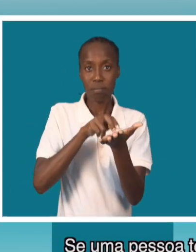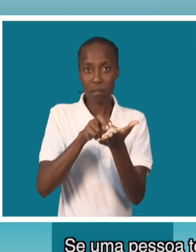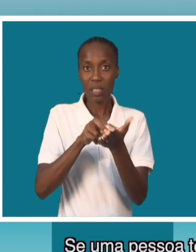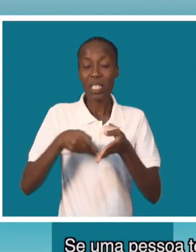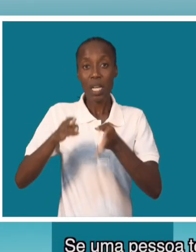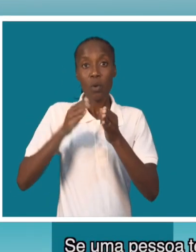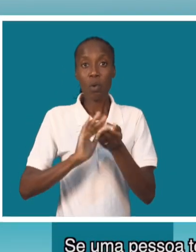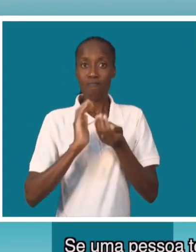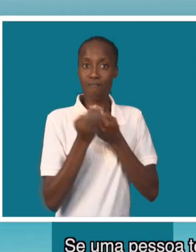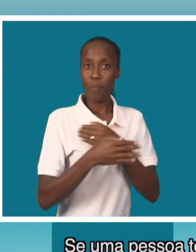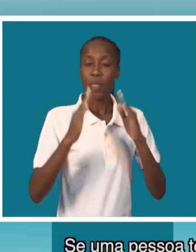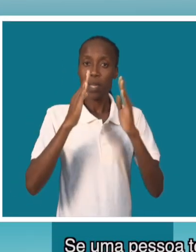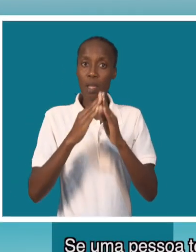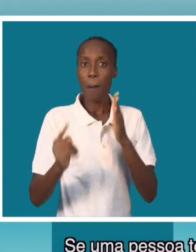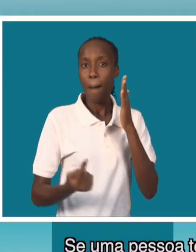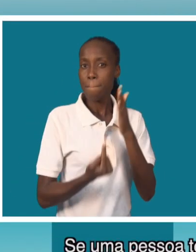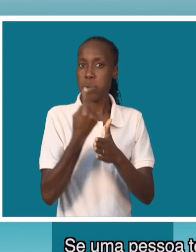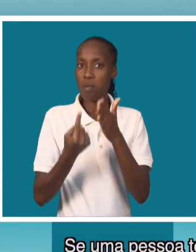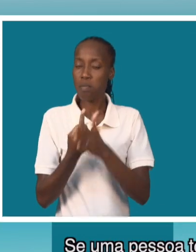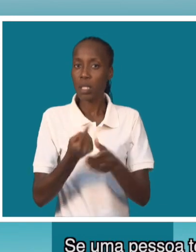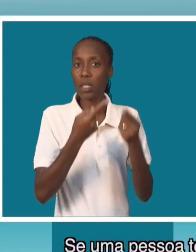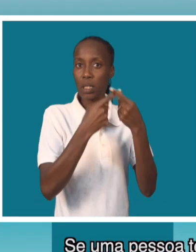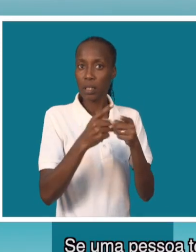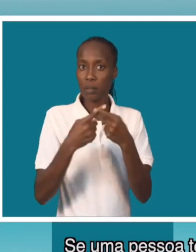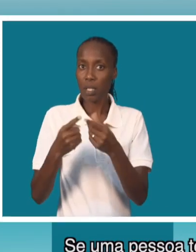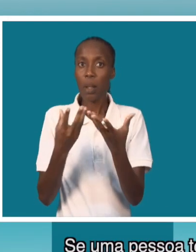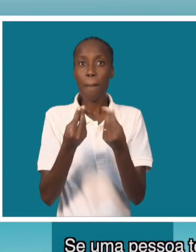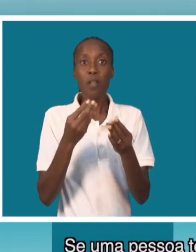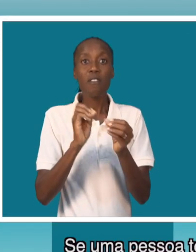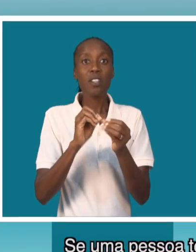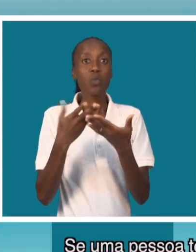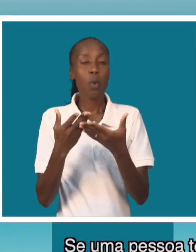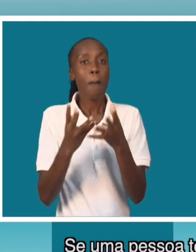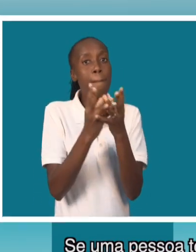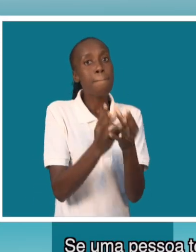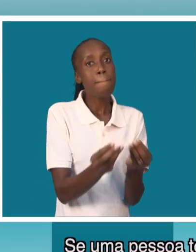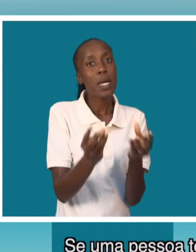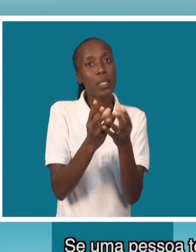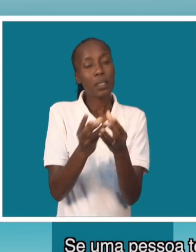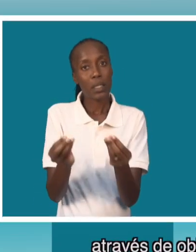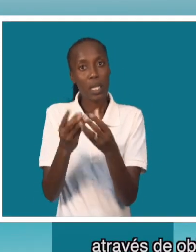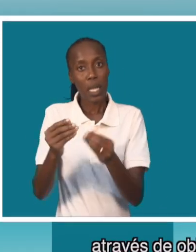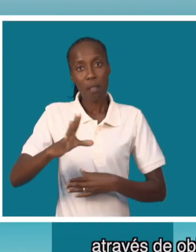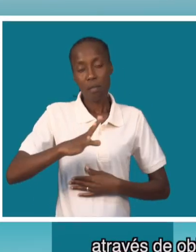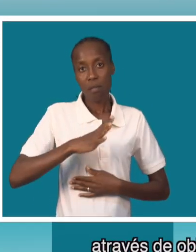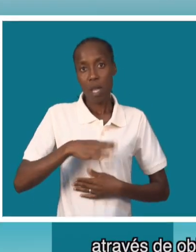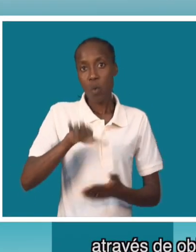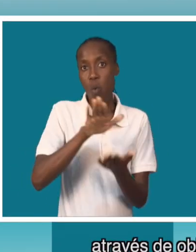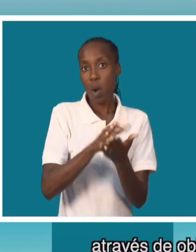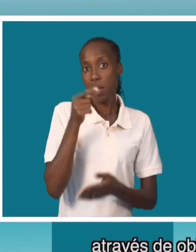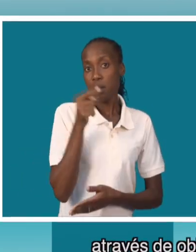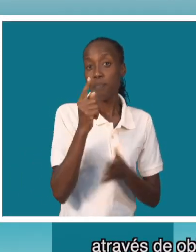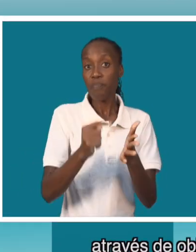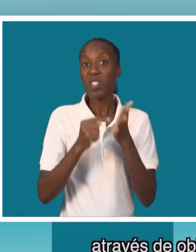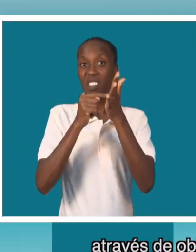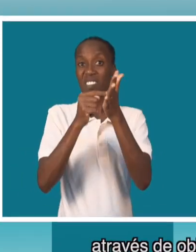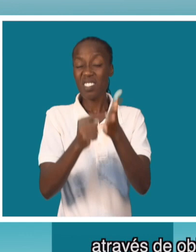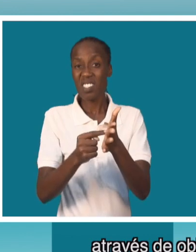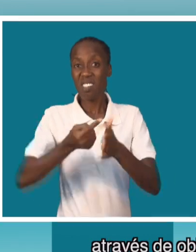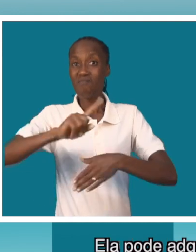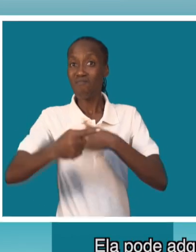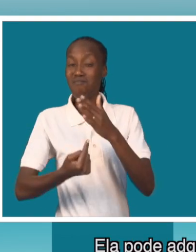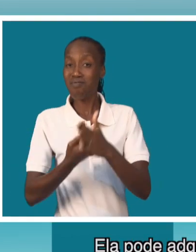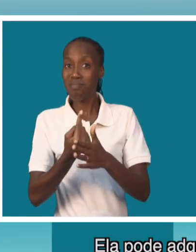uma pessoa tem medo de andar na rua e fica presa em casa, ela pode adquirir vários outros tipos de fobias através de objetos que estão no seu